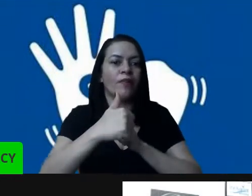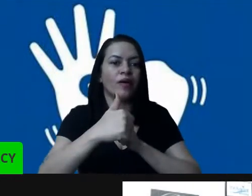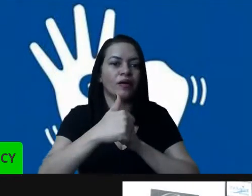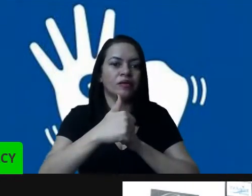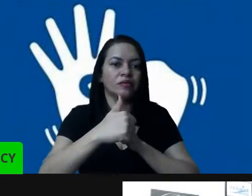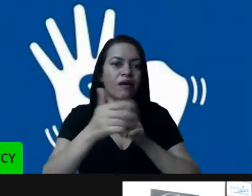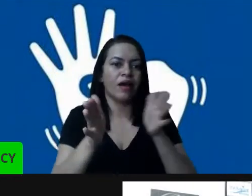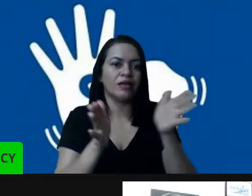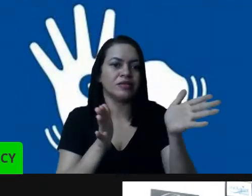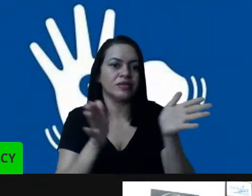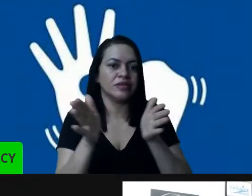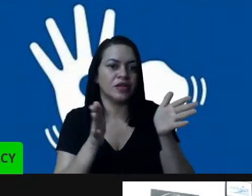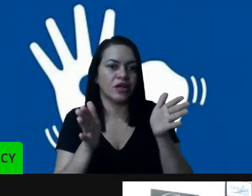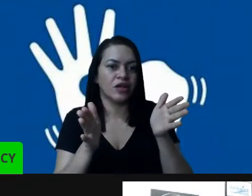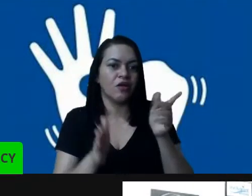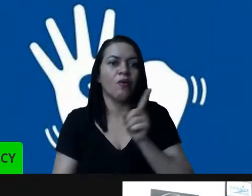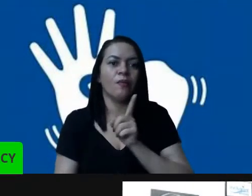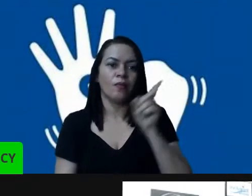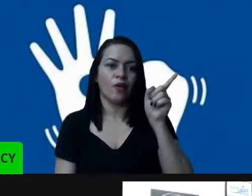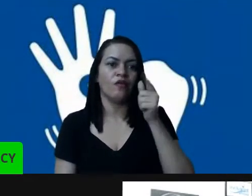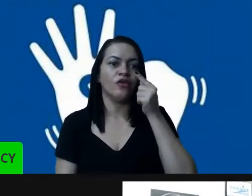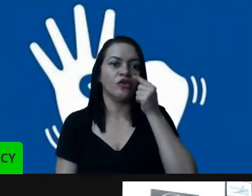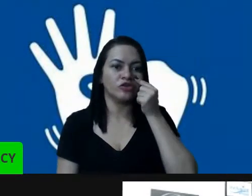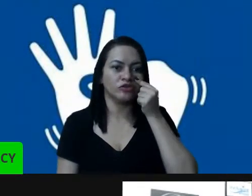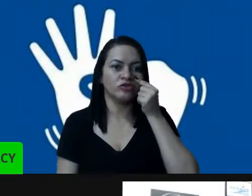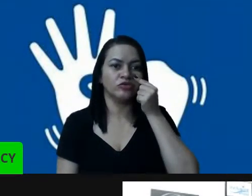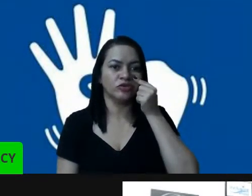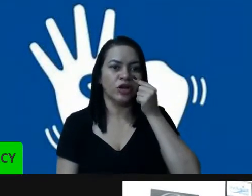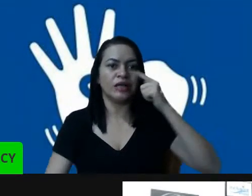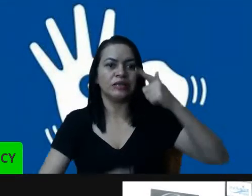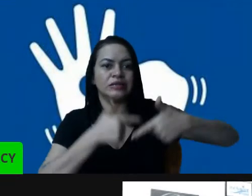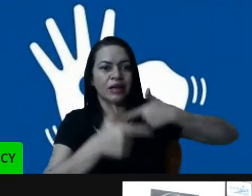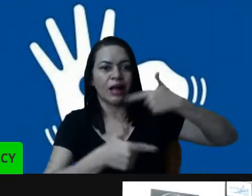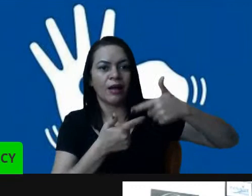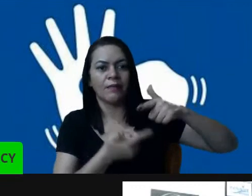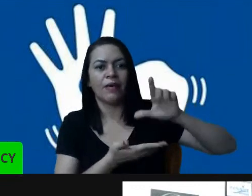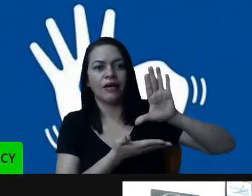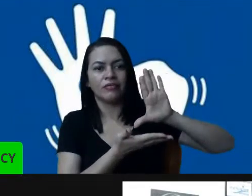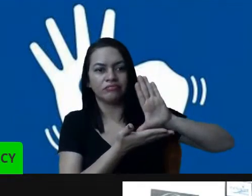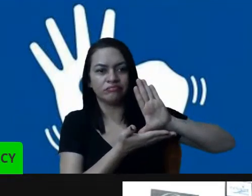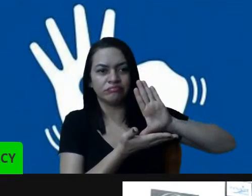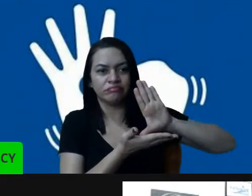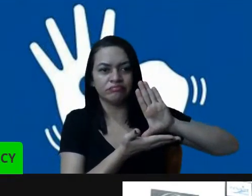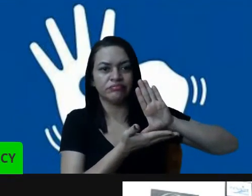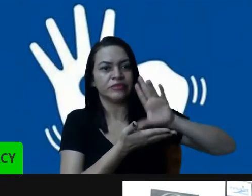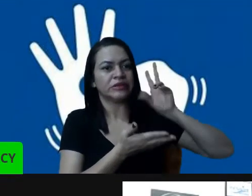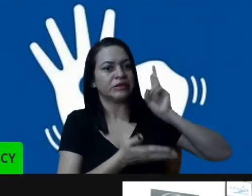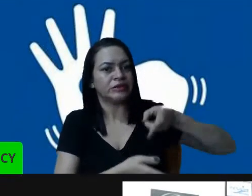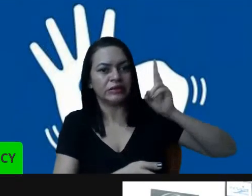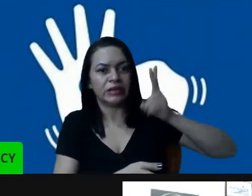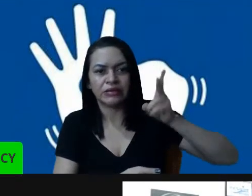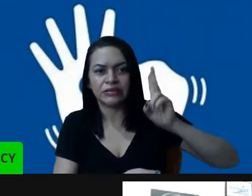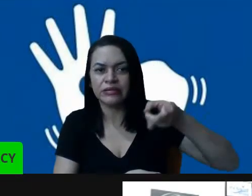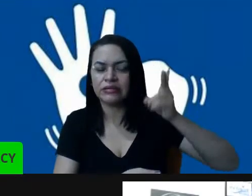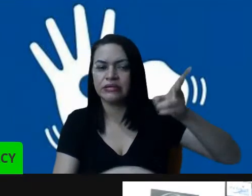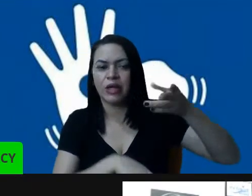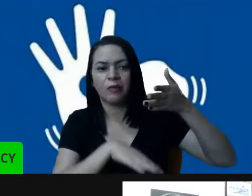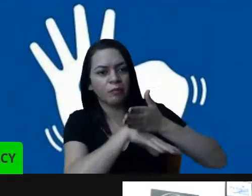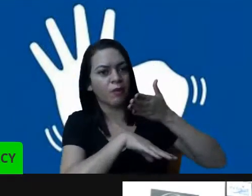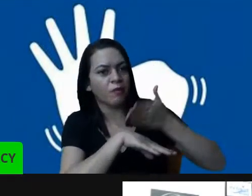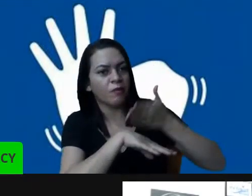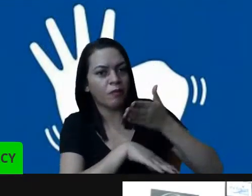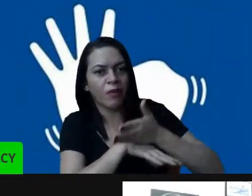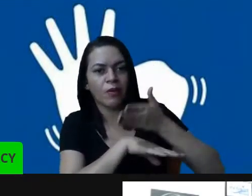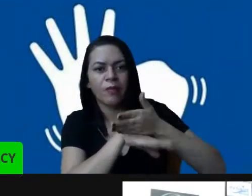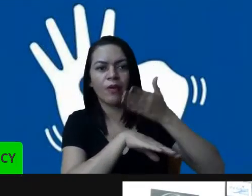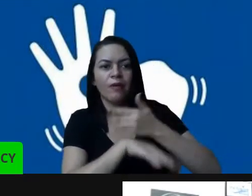que Jace é uma das pessoas que trabalha na Central de Libras e está sempre participando desse evento. Eu também, junto